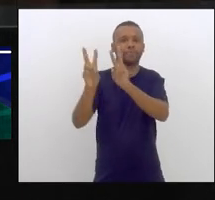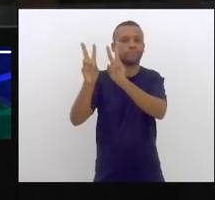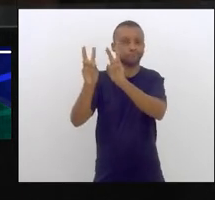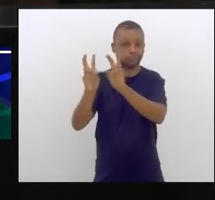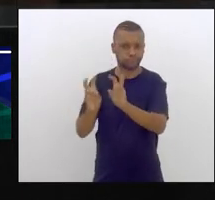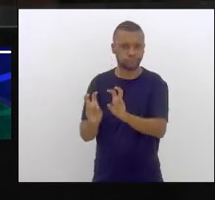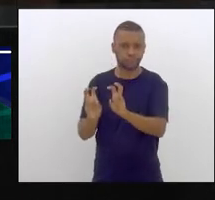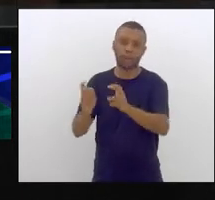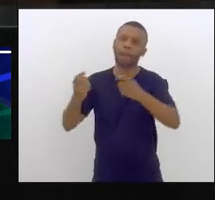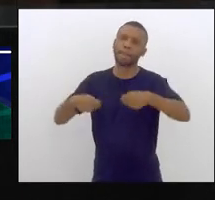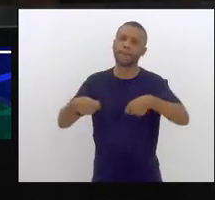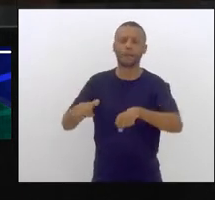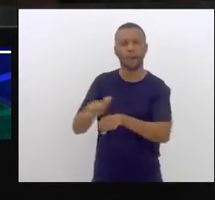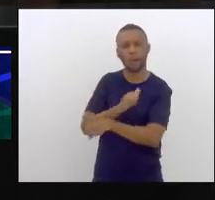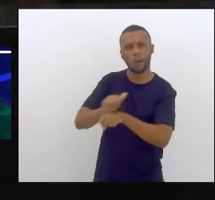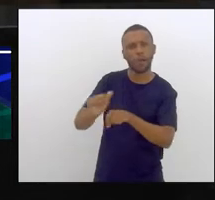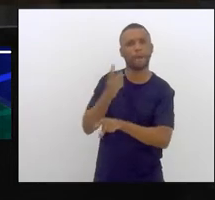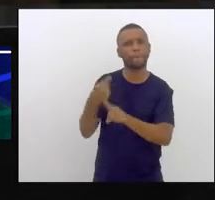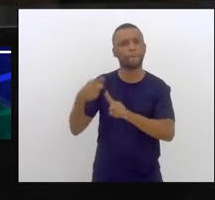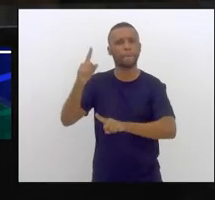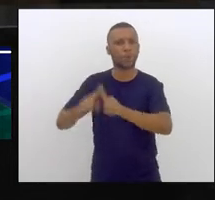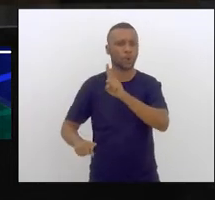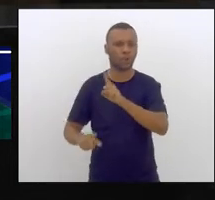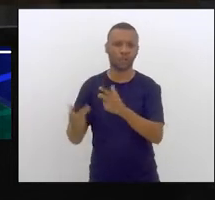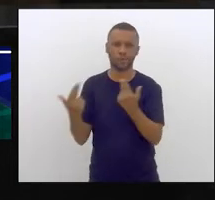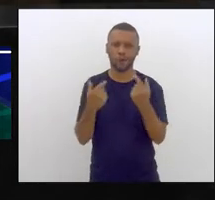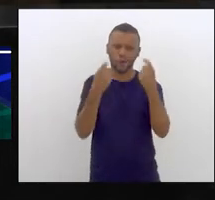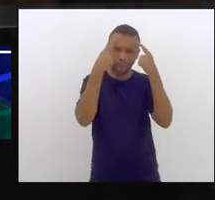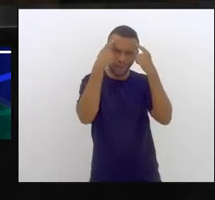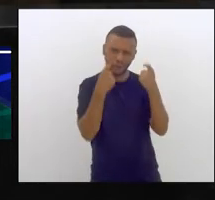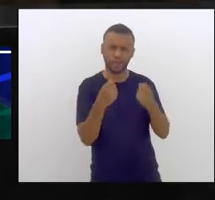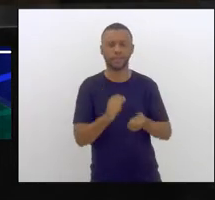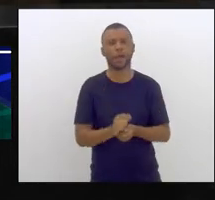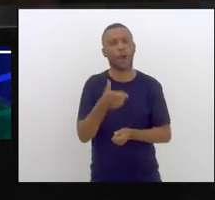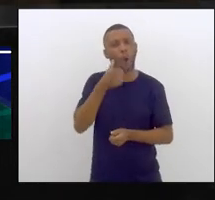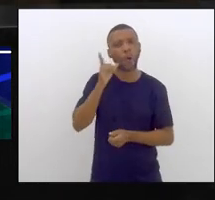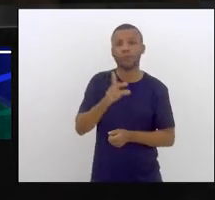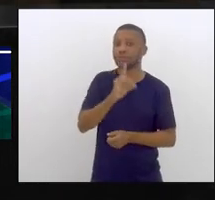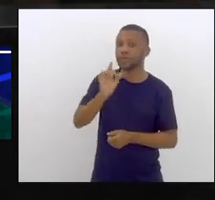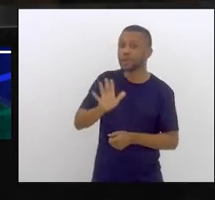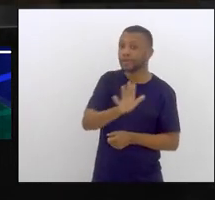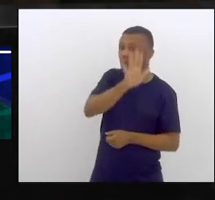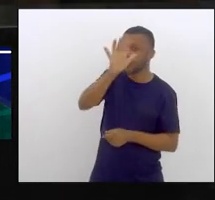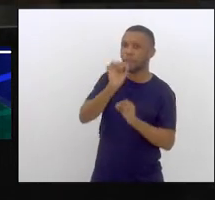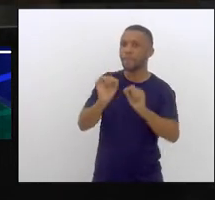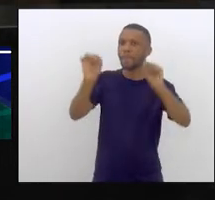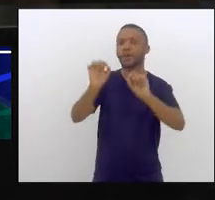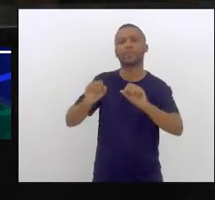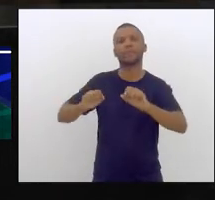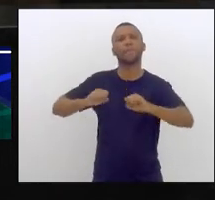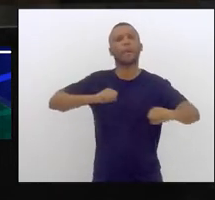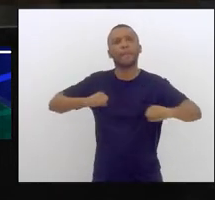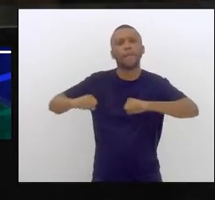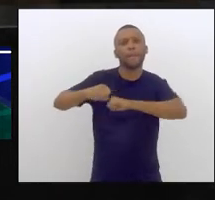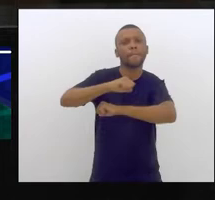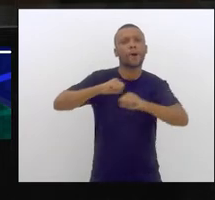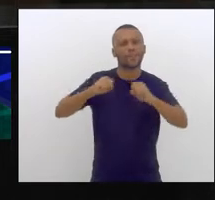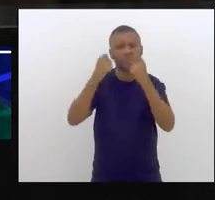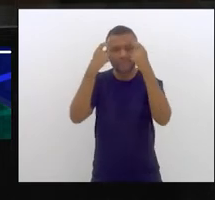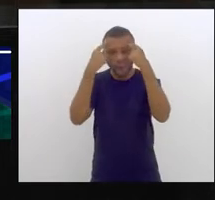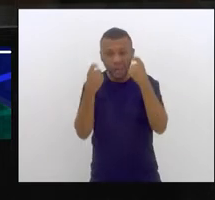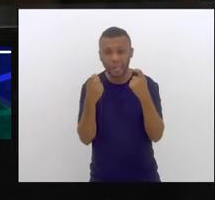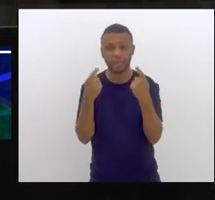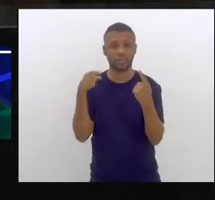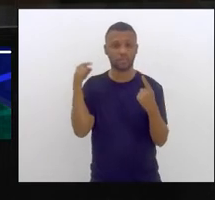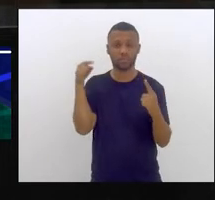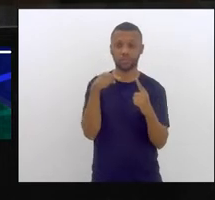ser superados, como a violência contra a mulher. Ontem foi o Dia Nacional de Combate à Violência contra as Mulheres e a